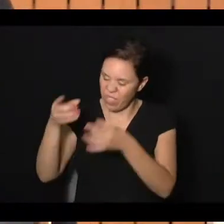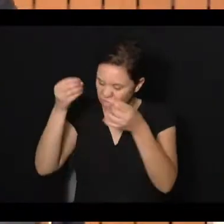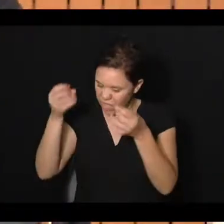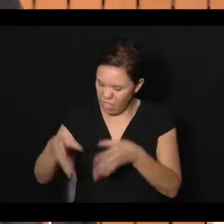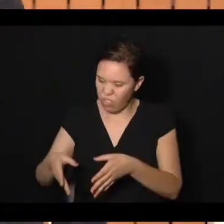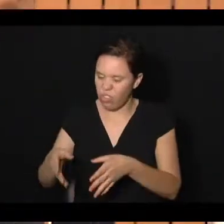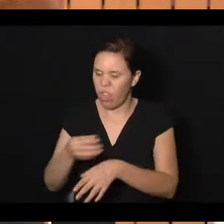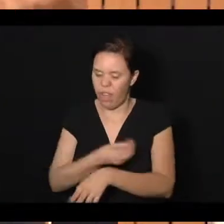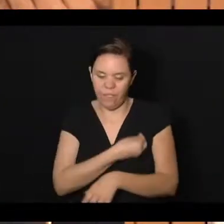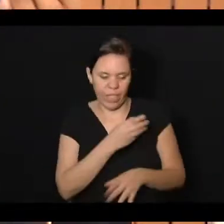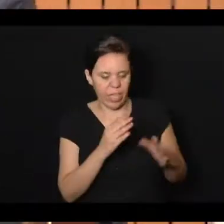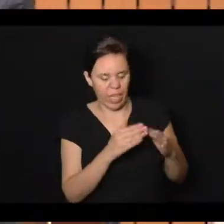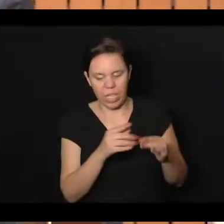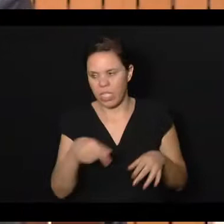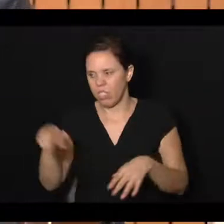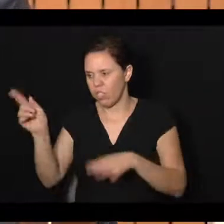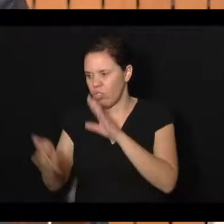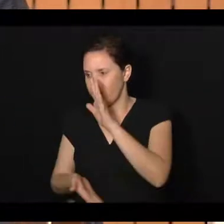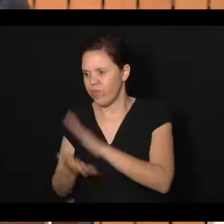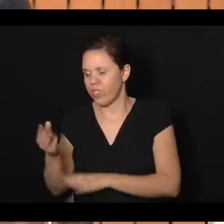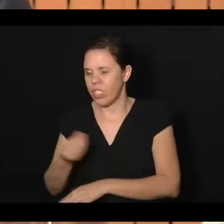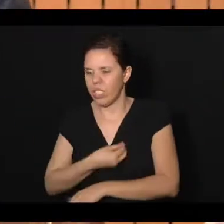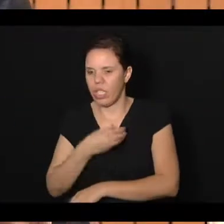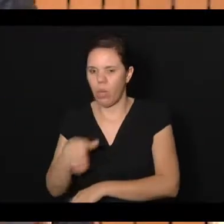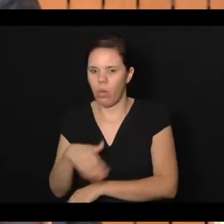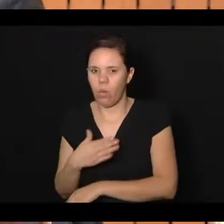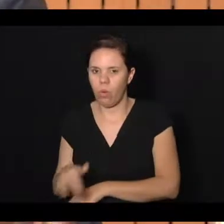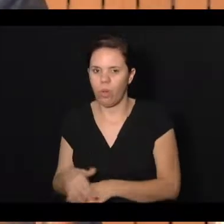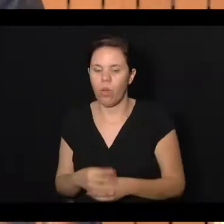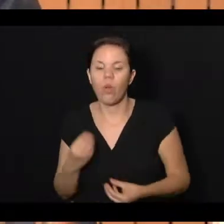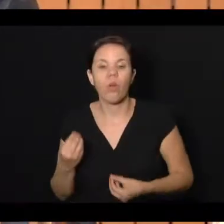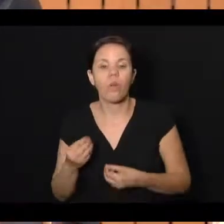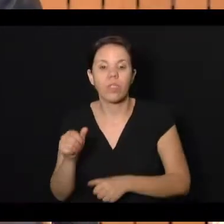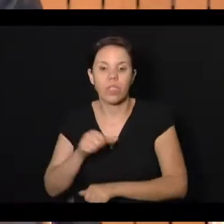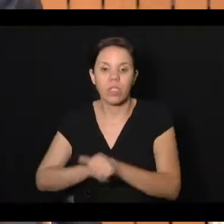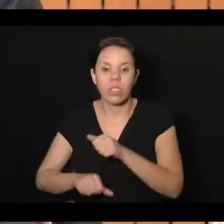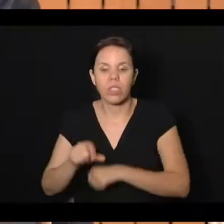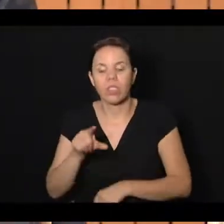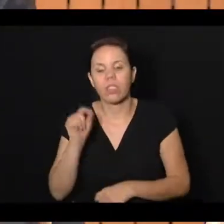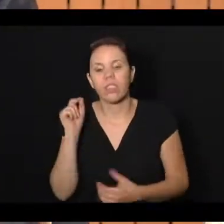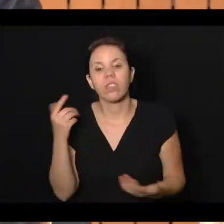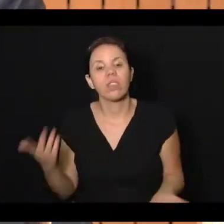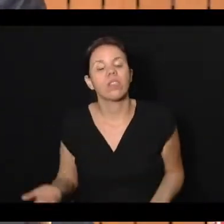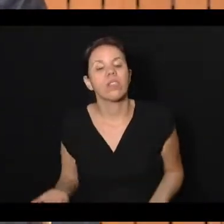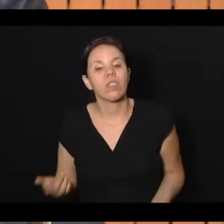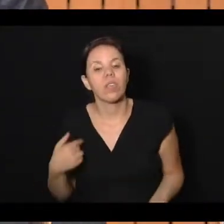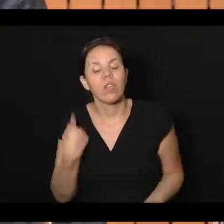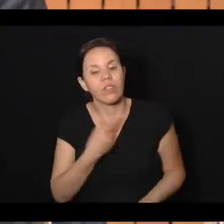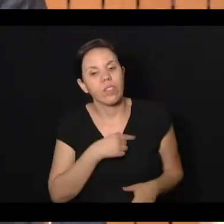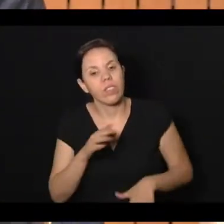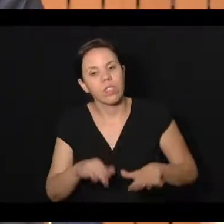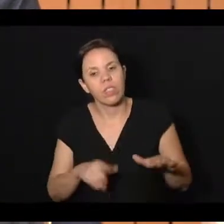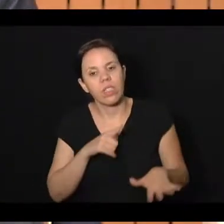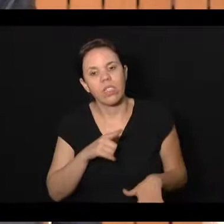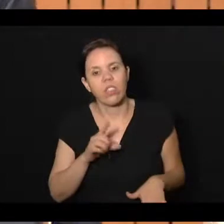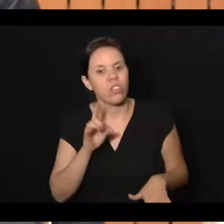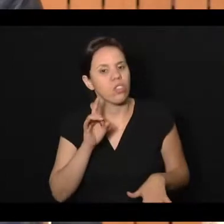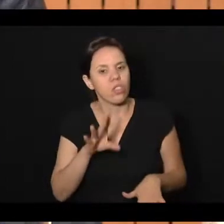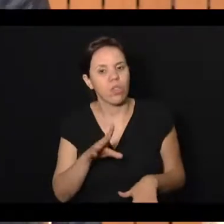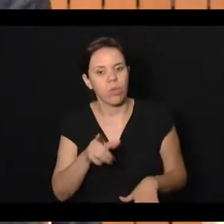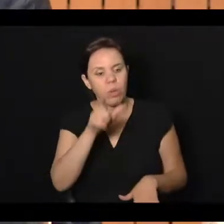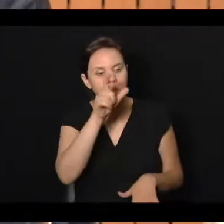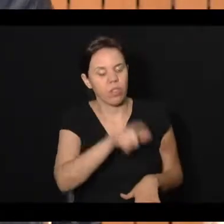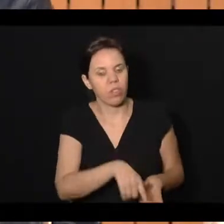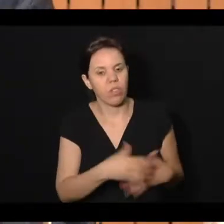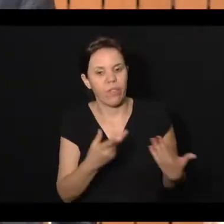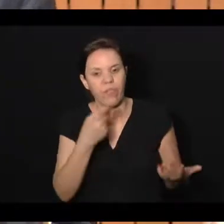em sair isso fica na sua frente e pra vocês aí você tem que transpor isso muitas vezes com ofertas que a gente tem não são suficientes que a pessoa